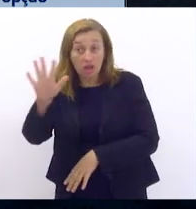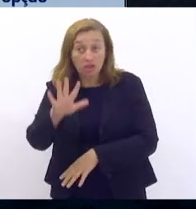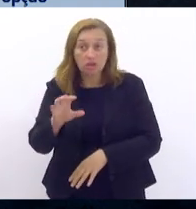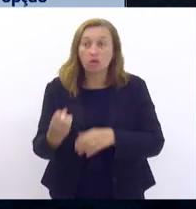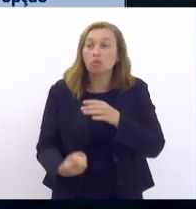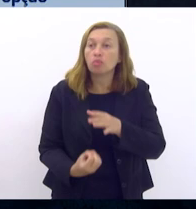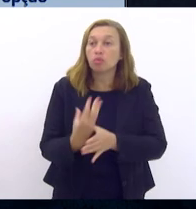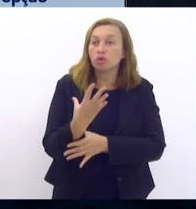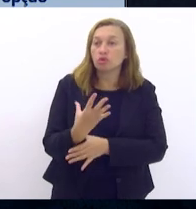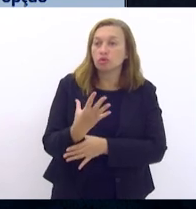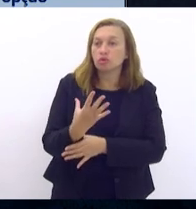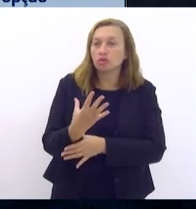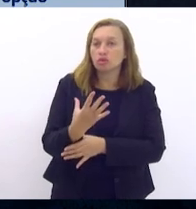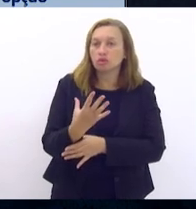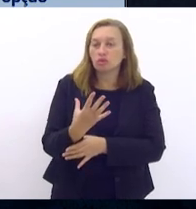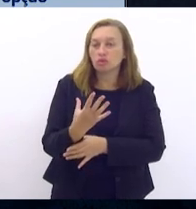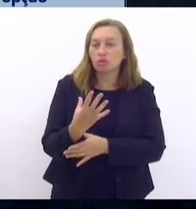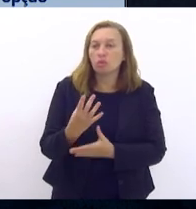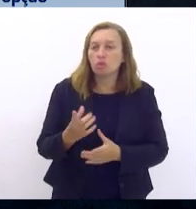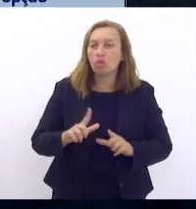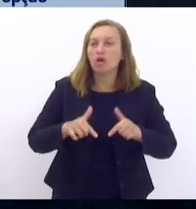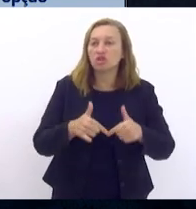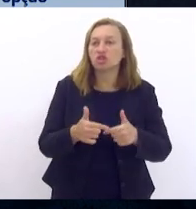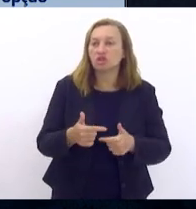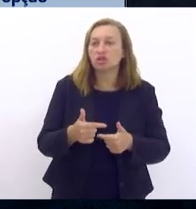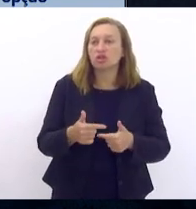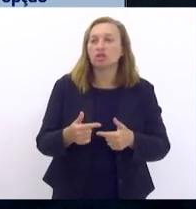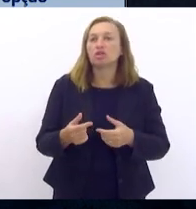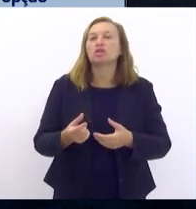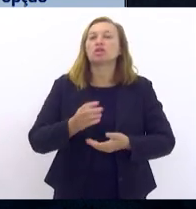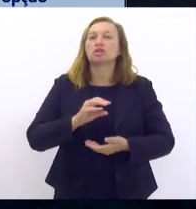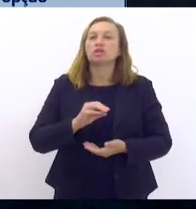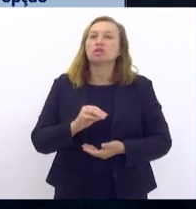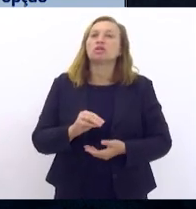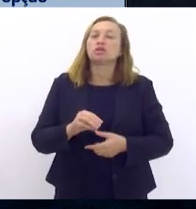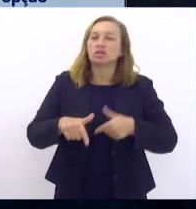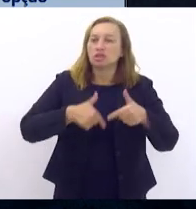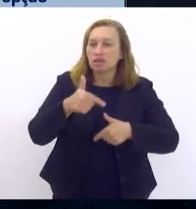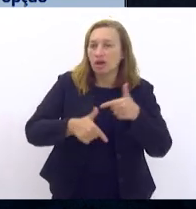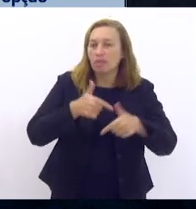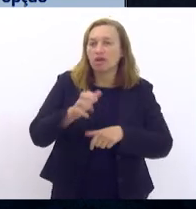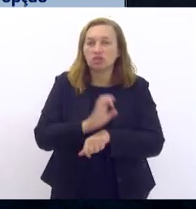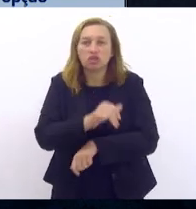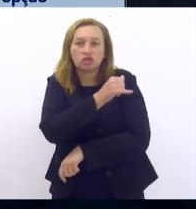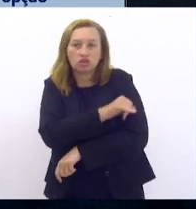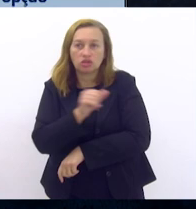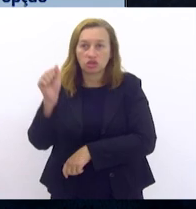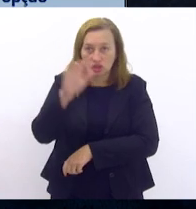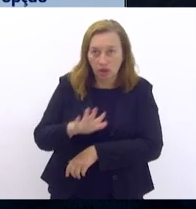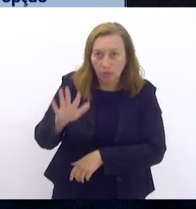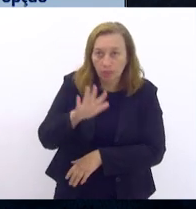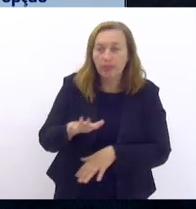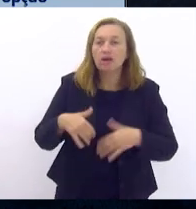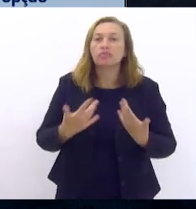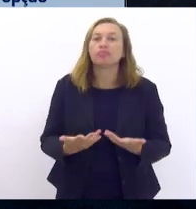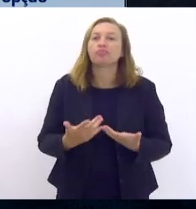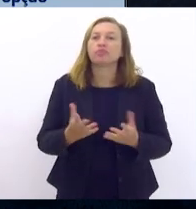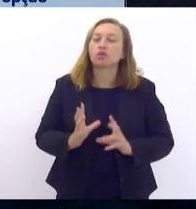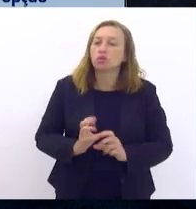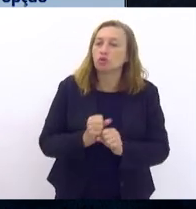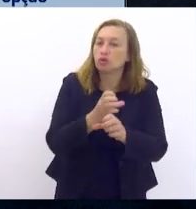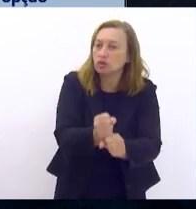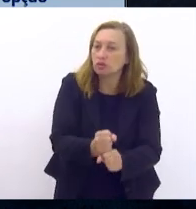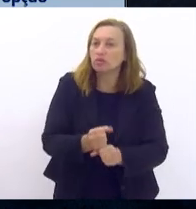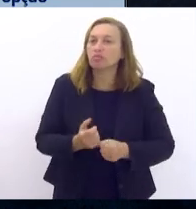Produza efeito real e financeiro no rio do Estado do Rio de Janeiro como um todo né nós contabilizamos hoje